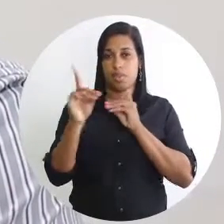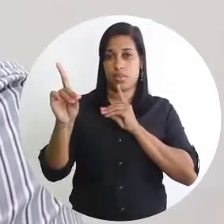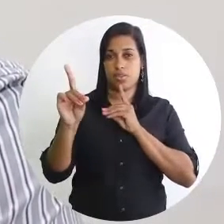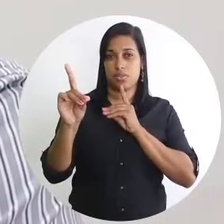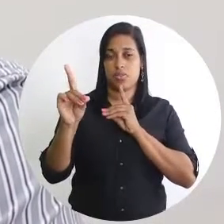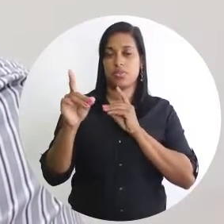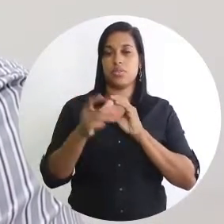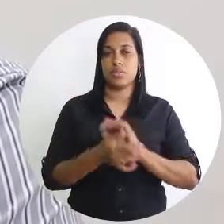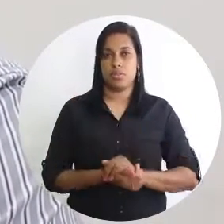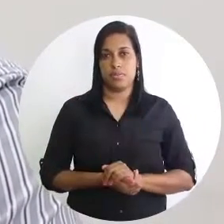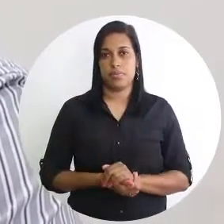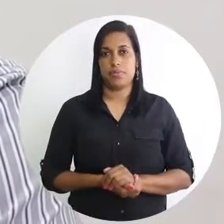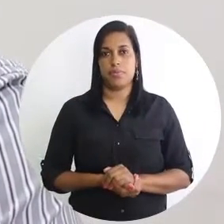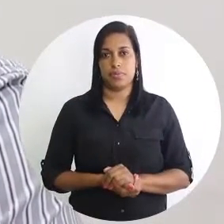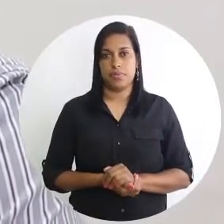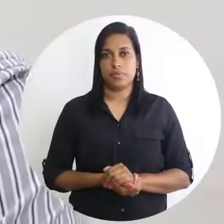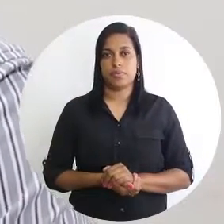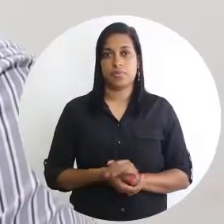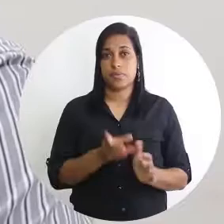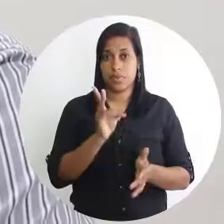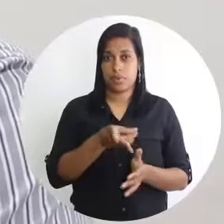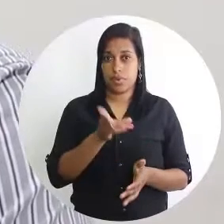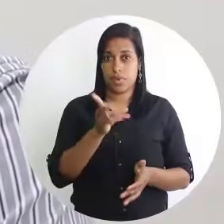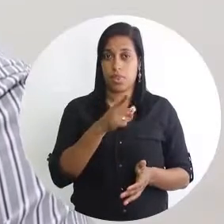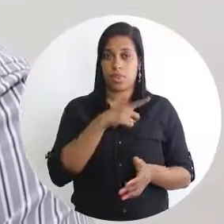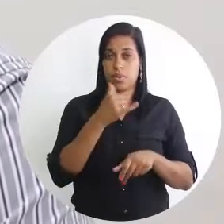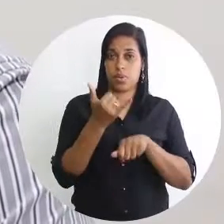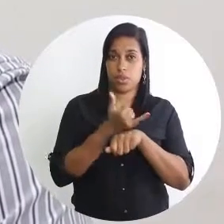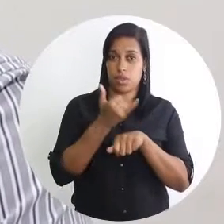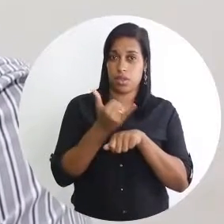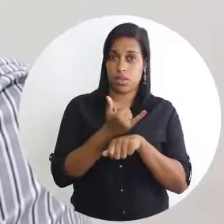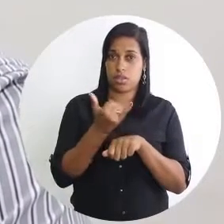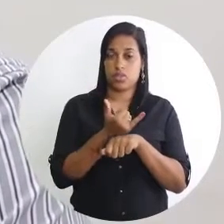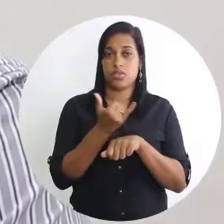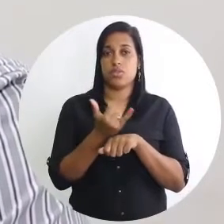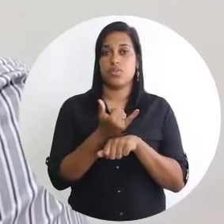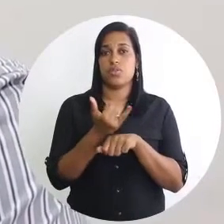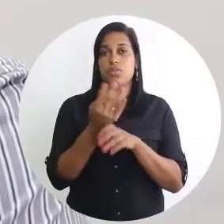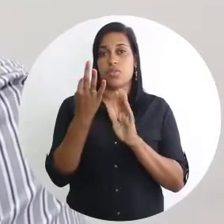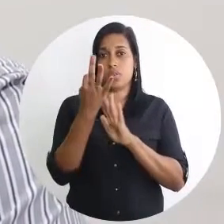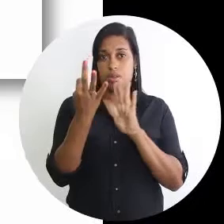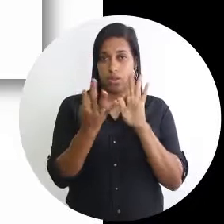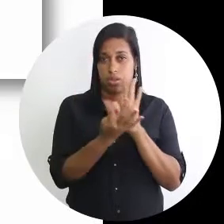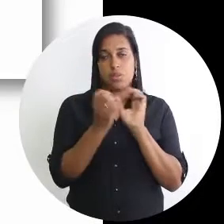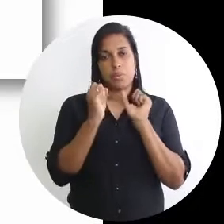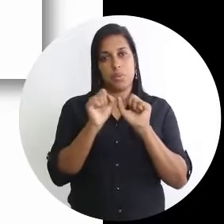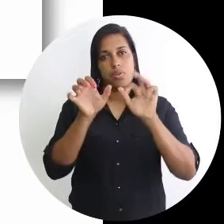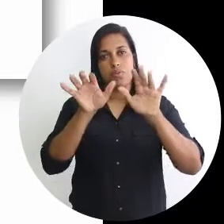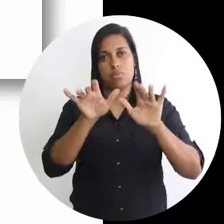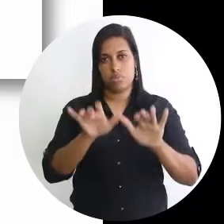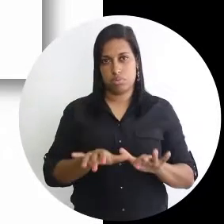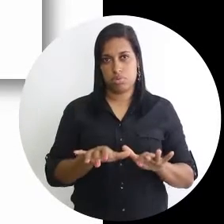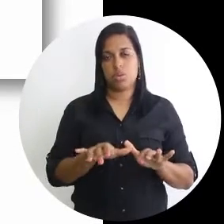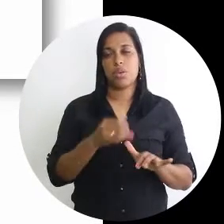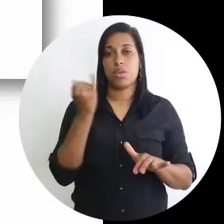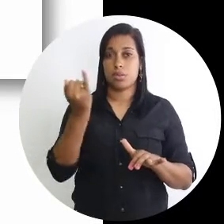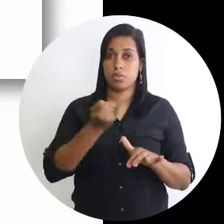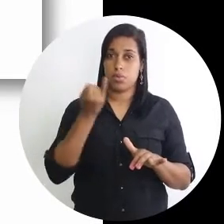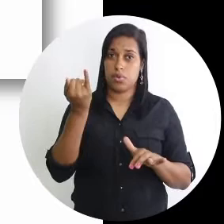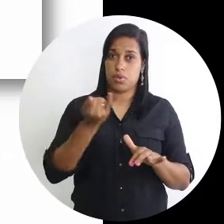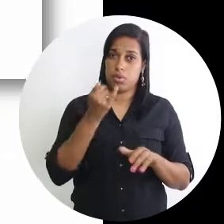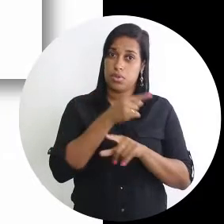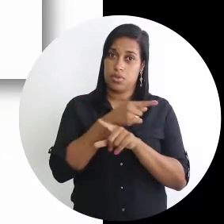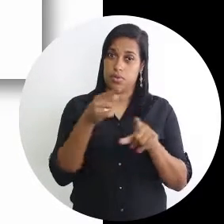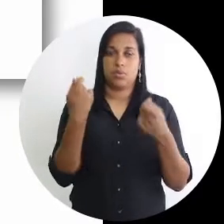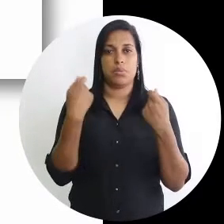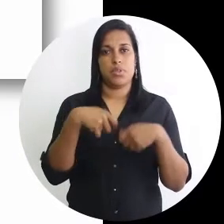aqui do padding, certo? Então a gente tem um Edit Text, que é um campo de texto que você pode escrever, certo? É importante você